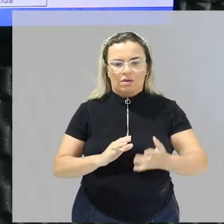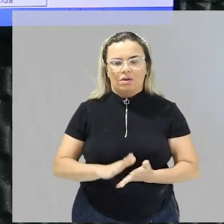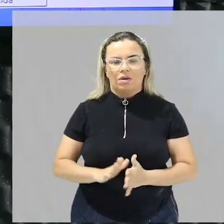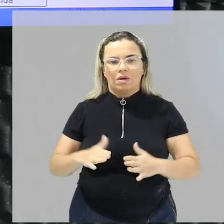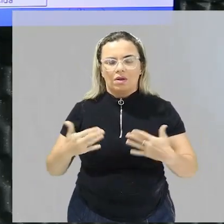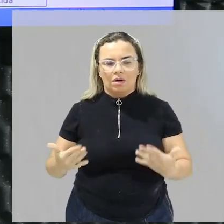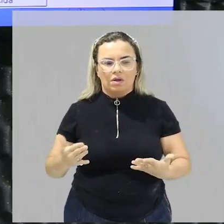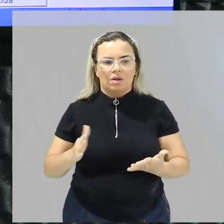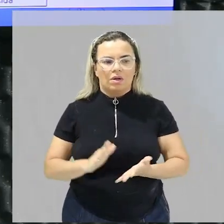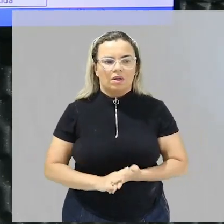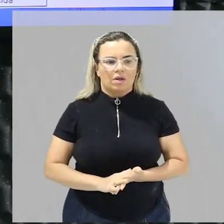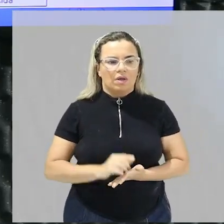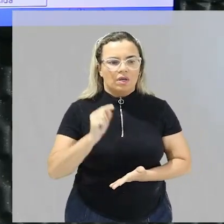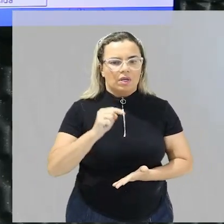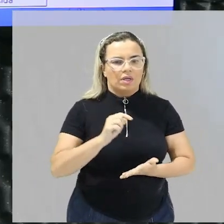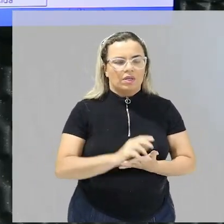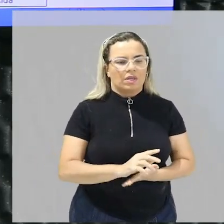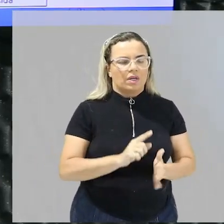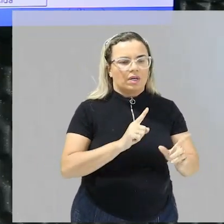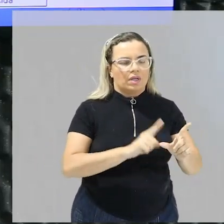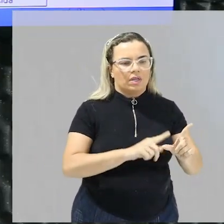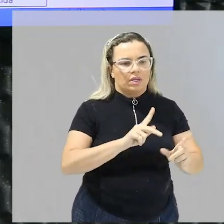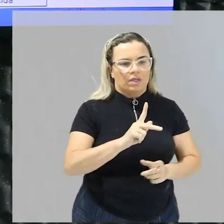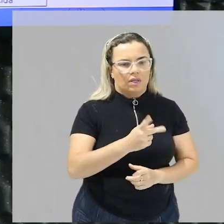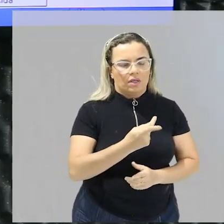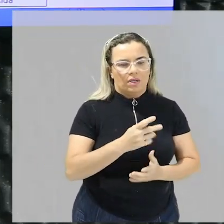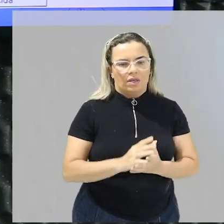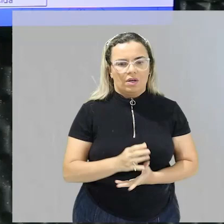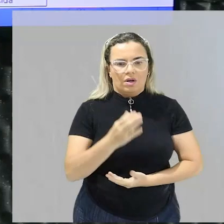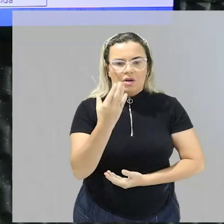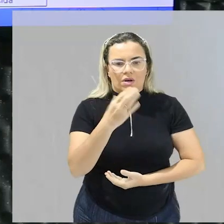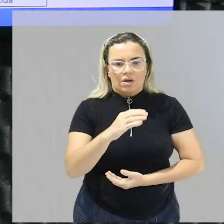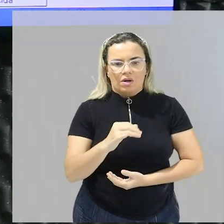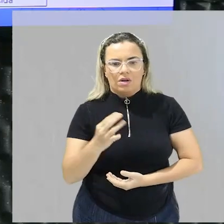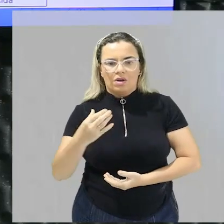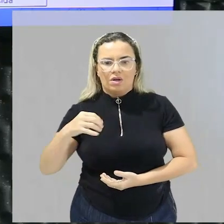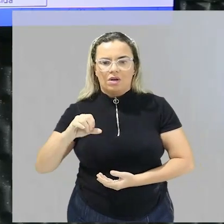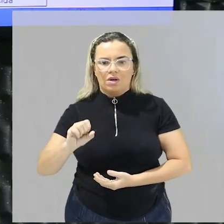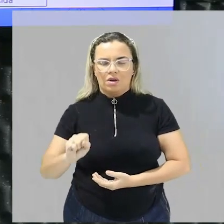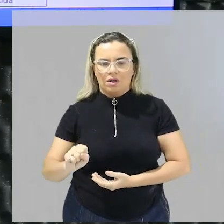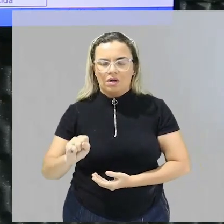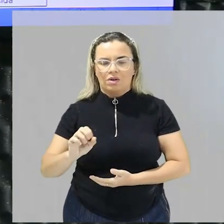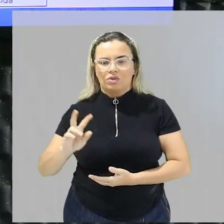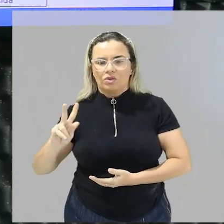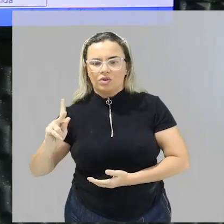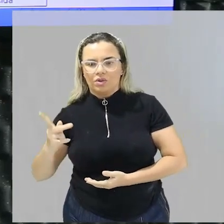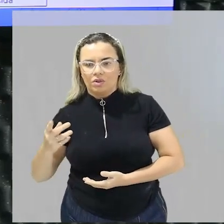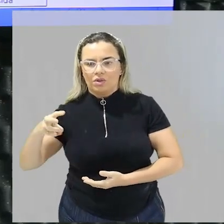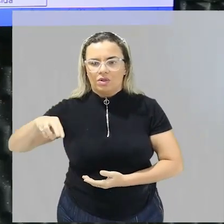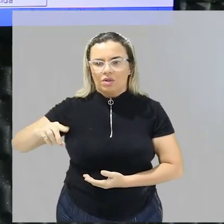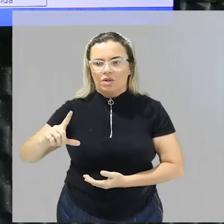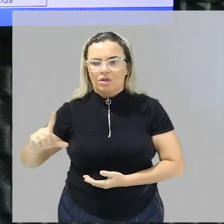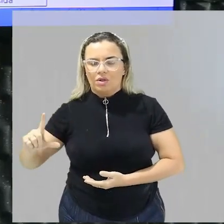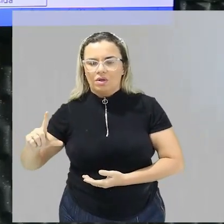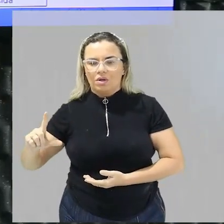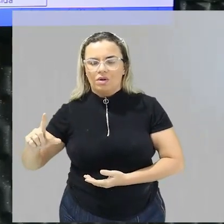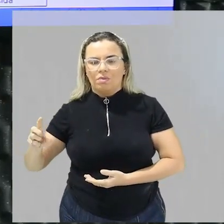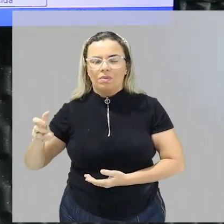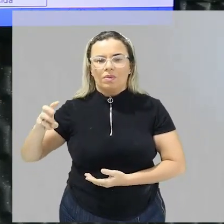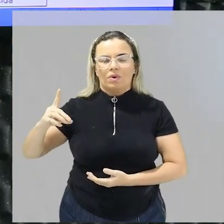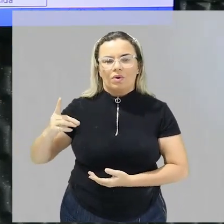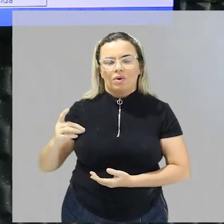Em que H é a concentração de íons de hidrogênio em mol por decímetro